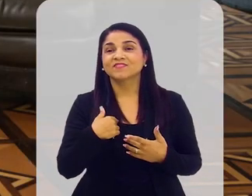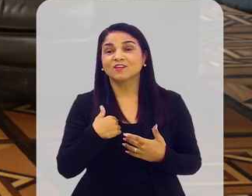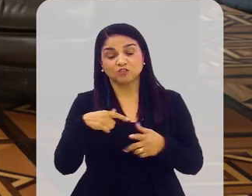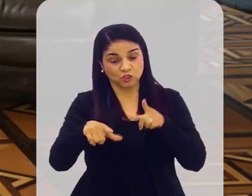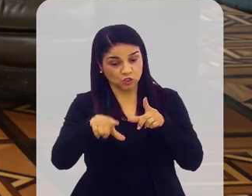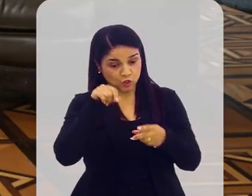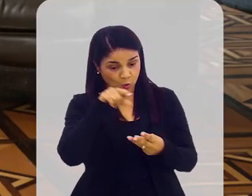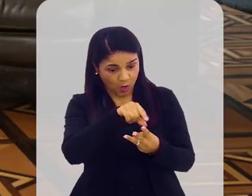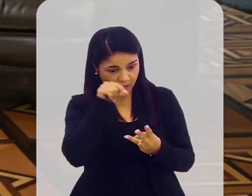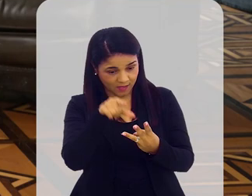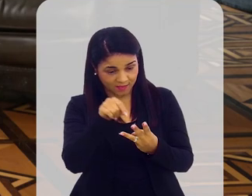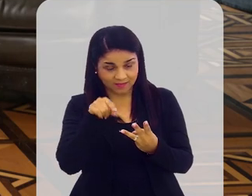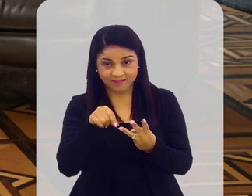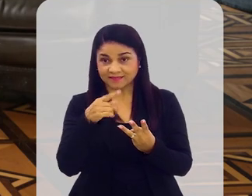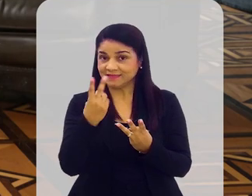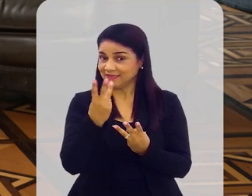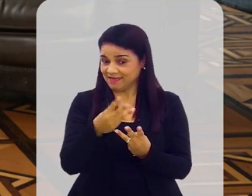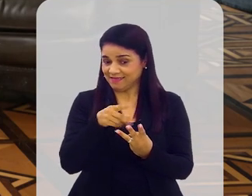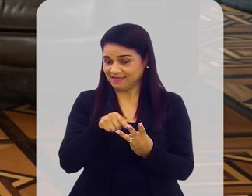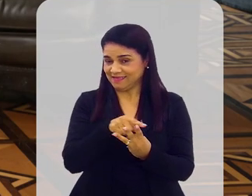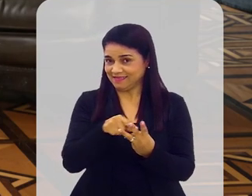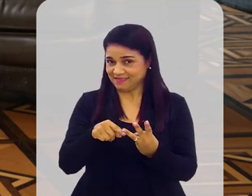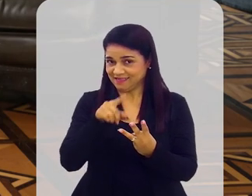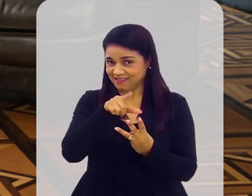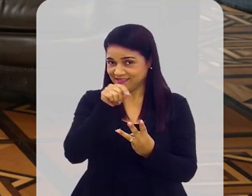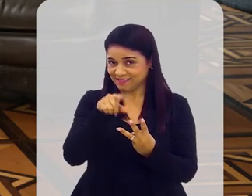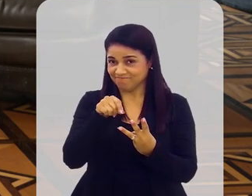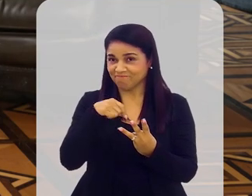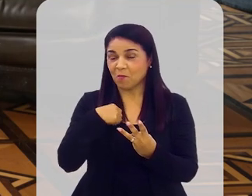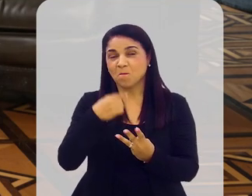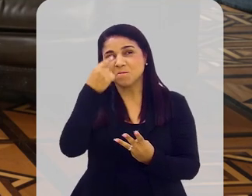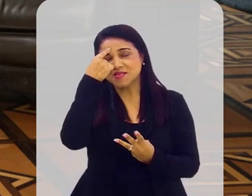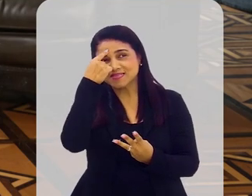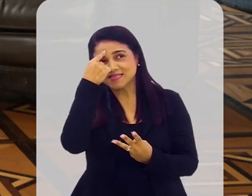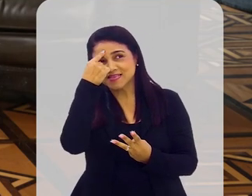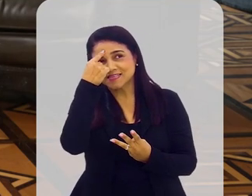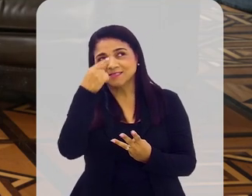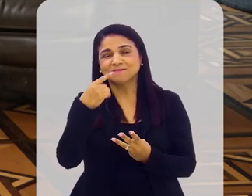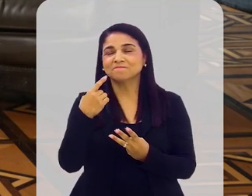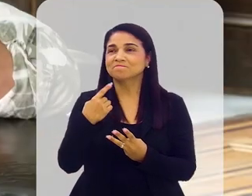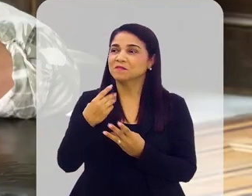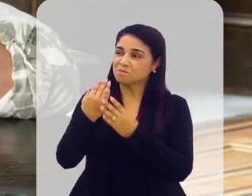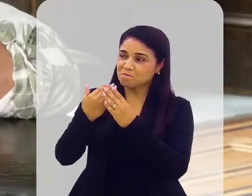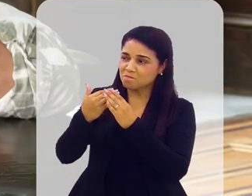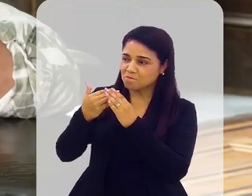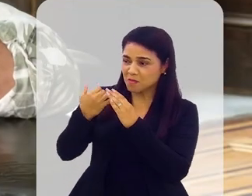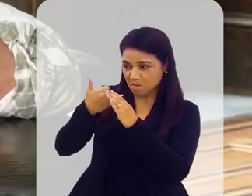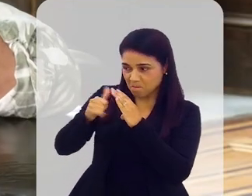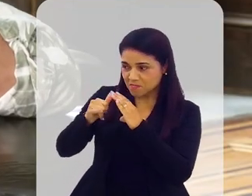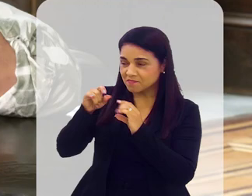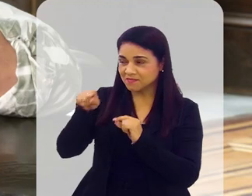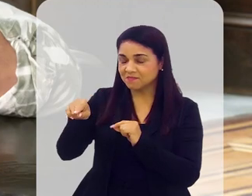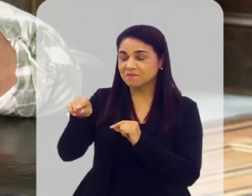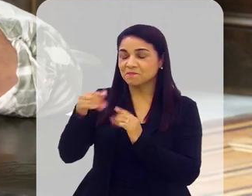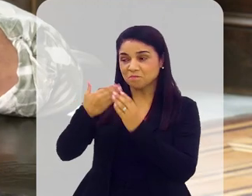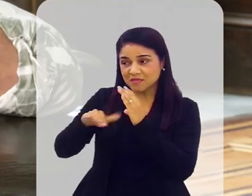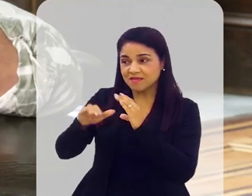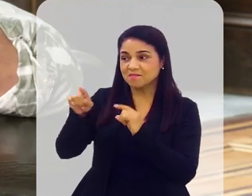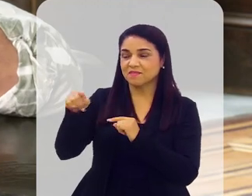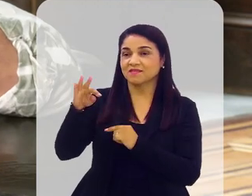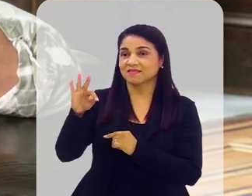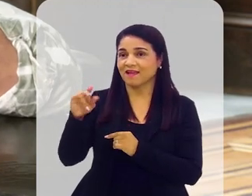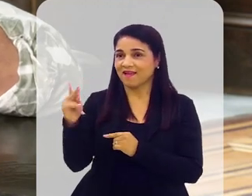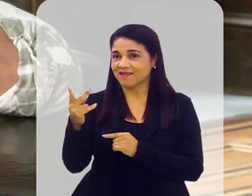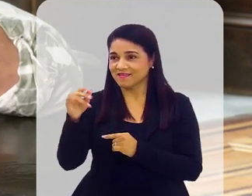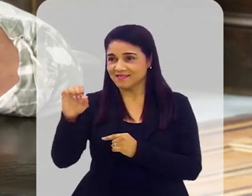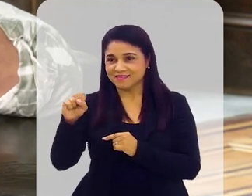Agora. Você sabe e eu tinha que escolher três músicas para o programa, né? Uhum. E eu até pensei em colocar, você acredita? Na hora que eu fiquei mandando para a Taizinha ali. Isso aí é uma pérola.